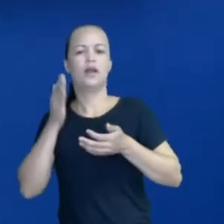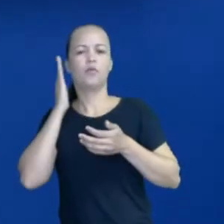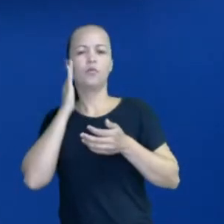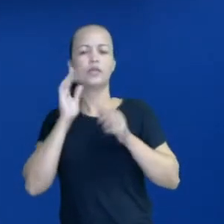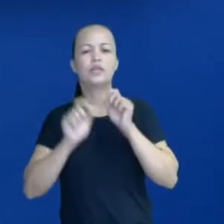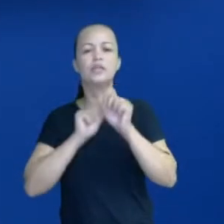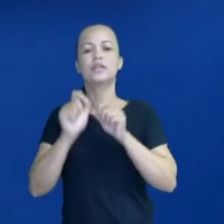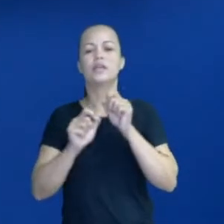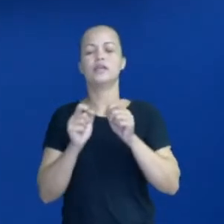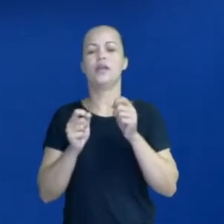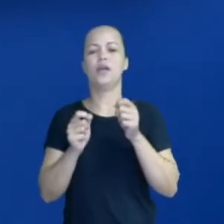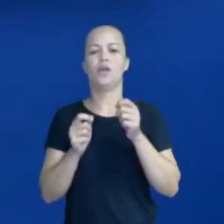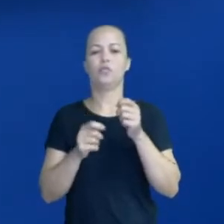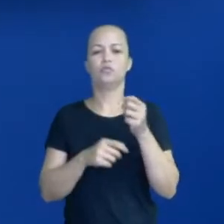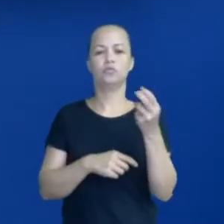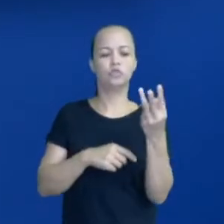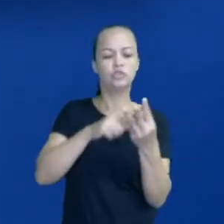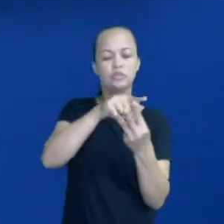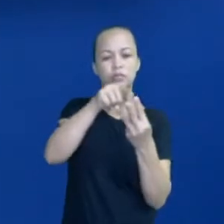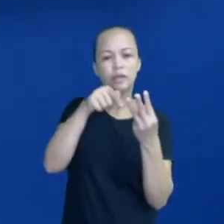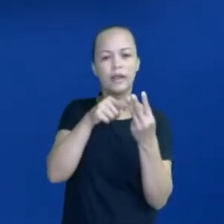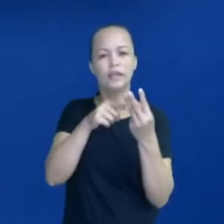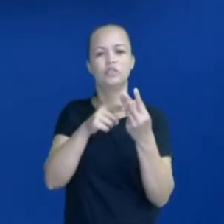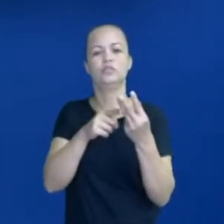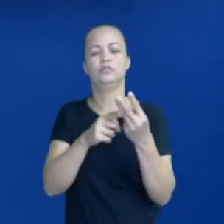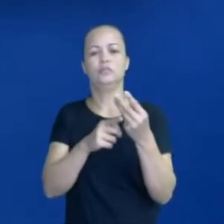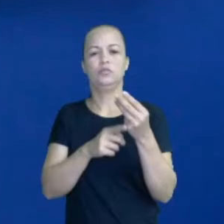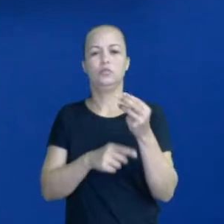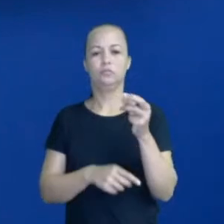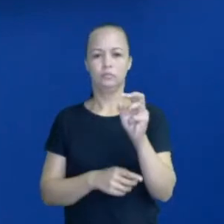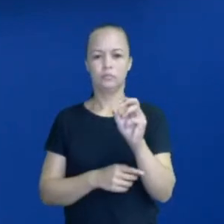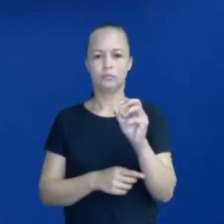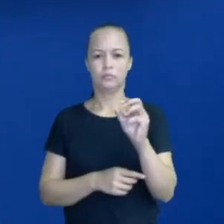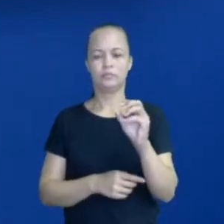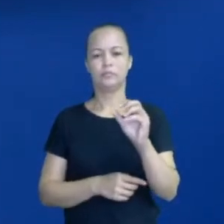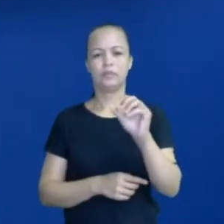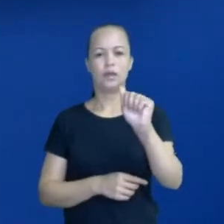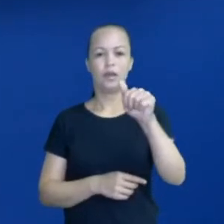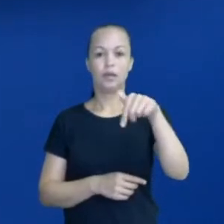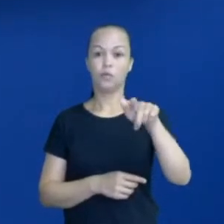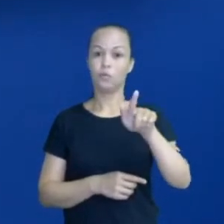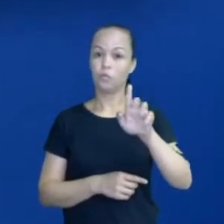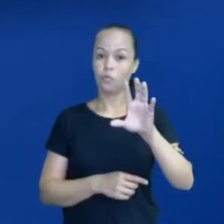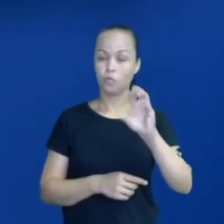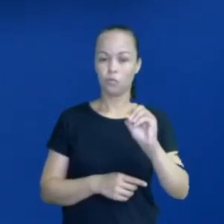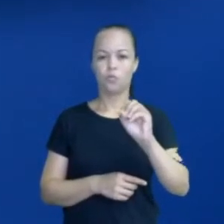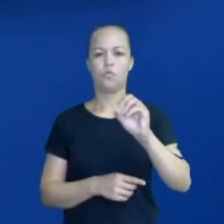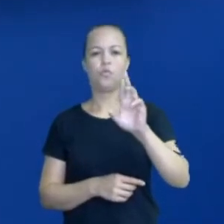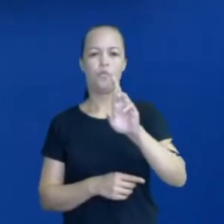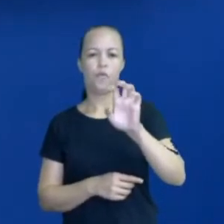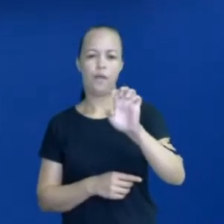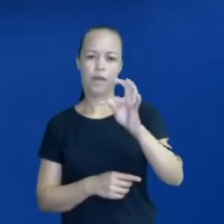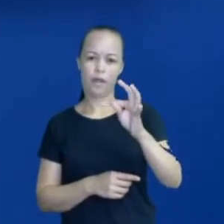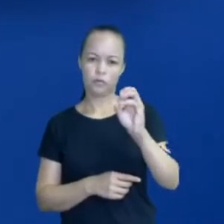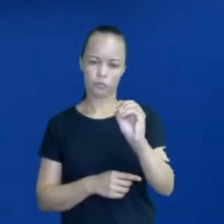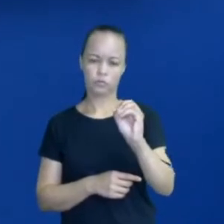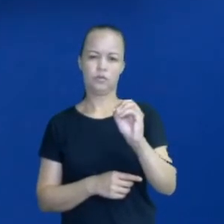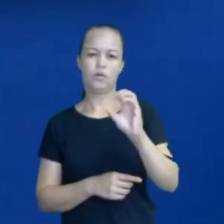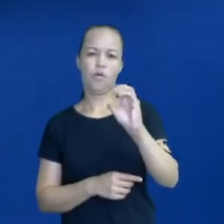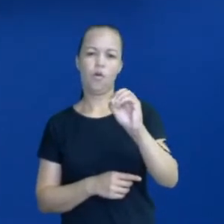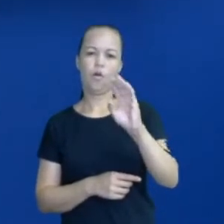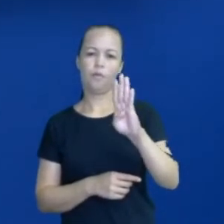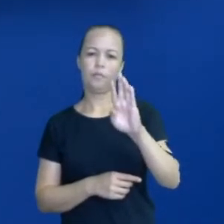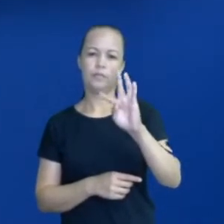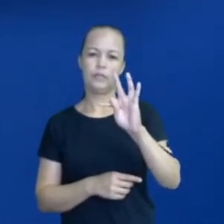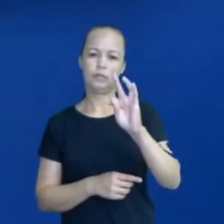agudo, reto e obtuso para a classificação do triângulo, eu quis restringir um pouco, tá? Para que a gente não perca